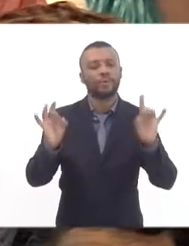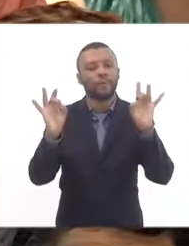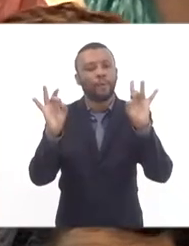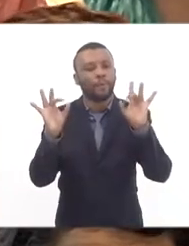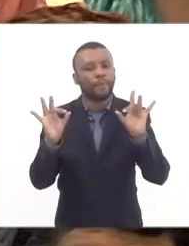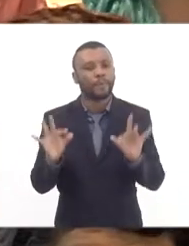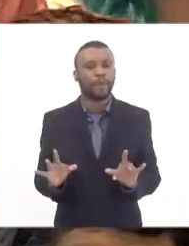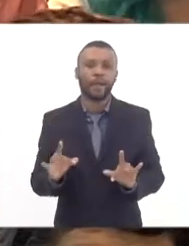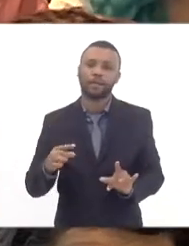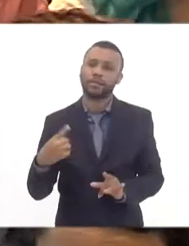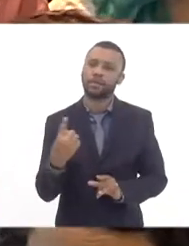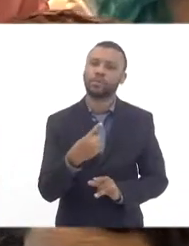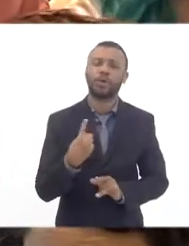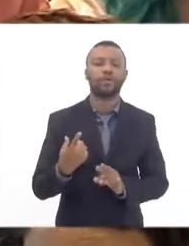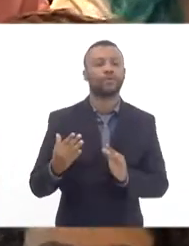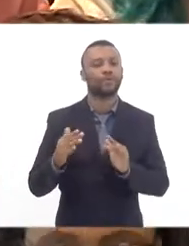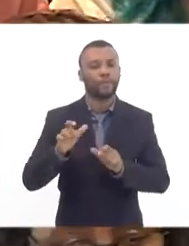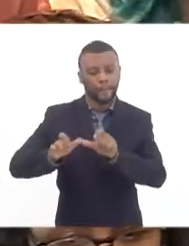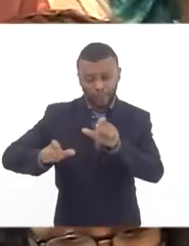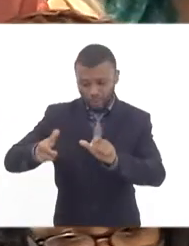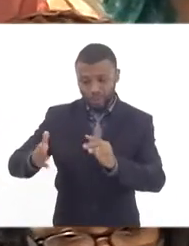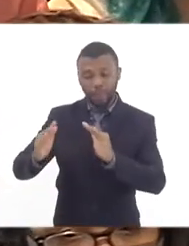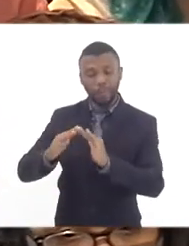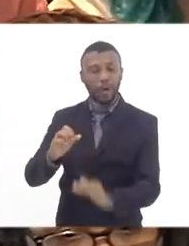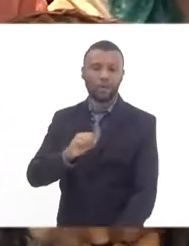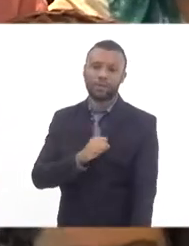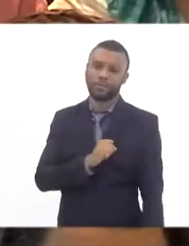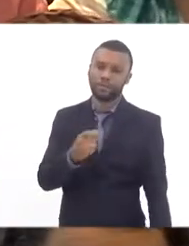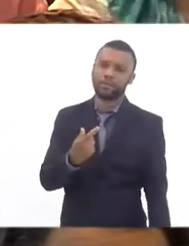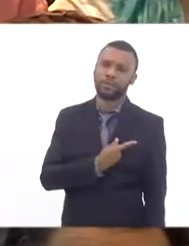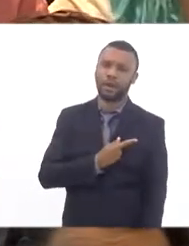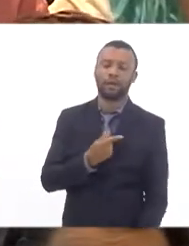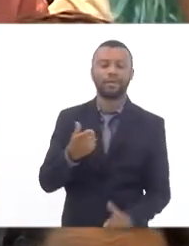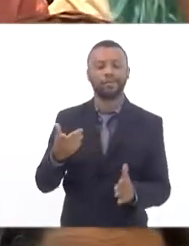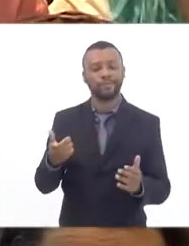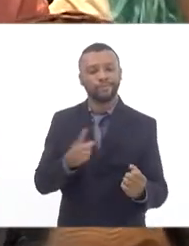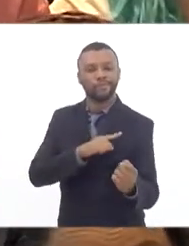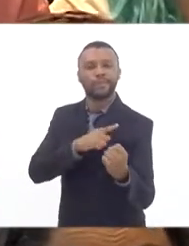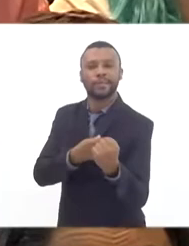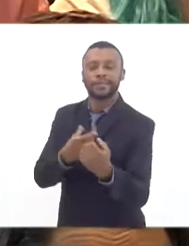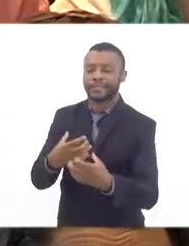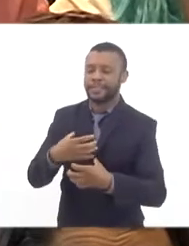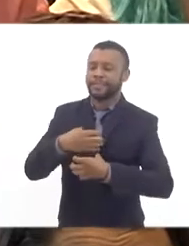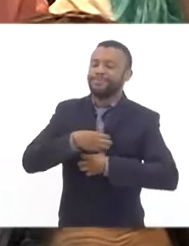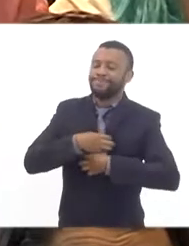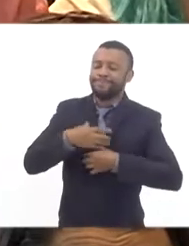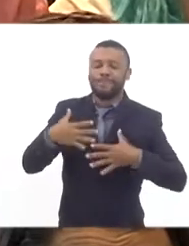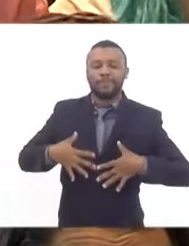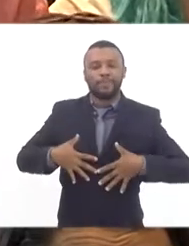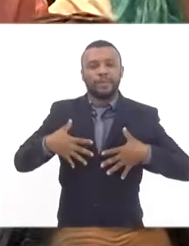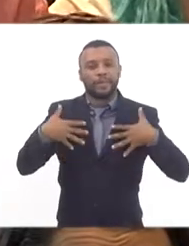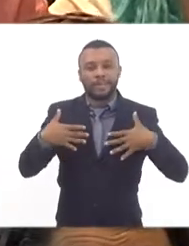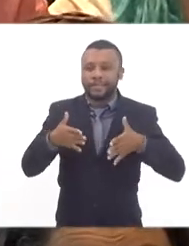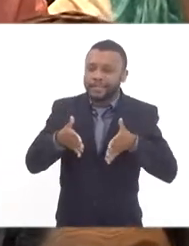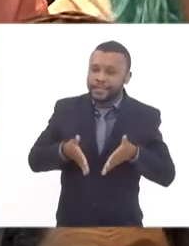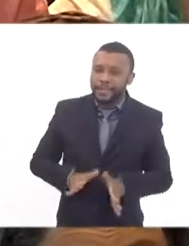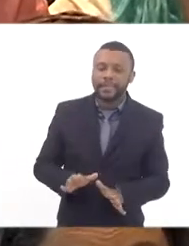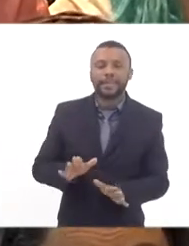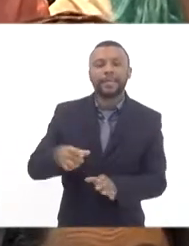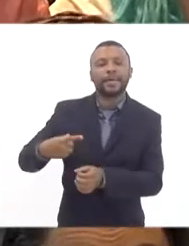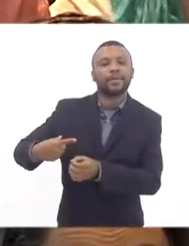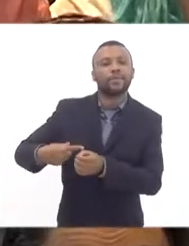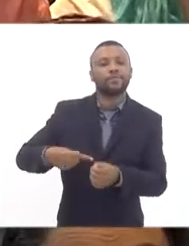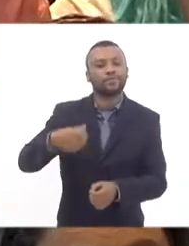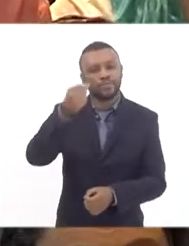e fortalecer esse sentimento bom de ser gonçalense, né? Eu acho que isso que também